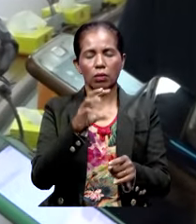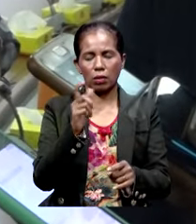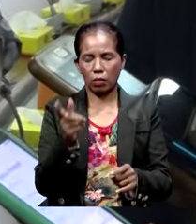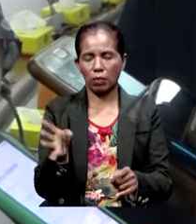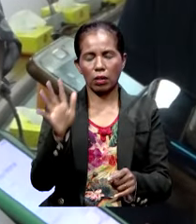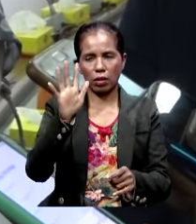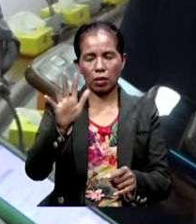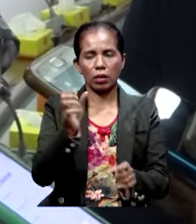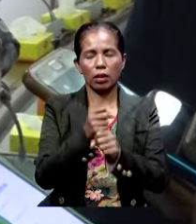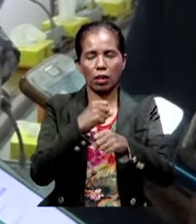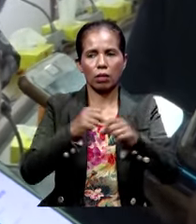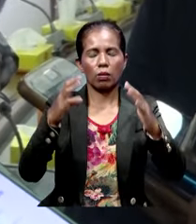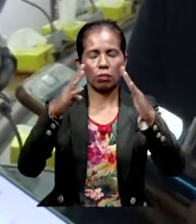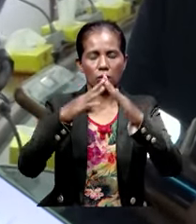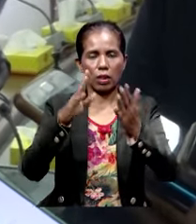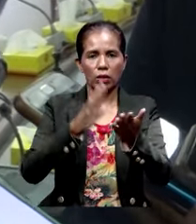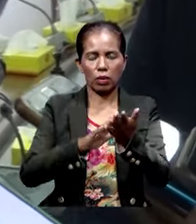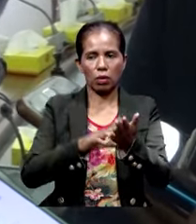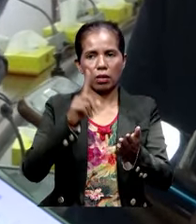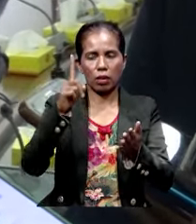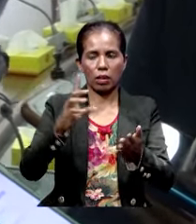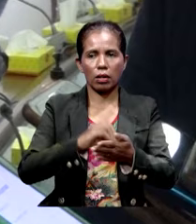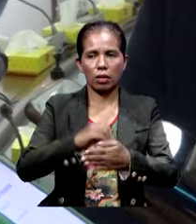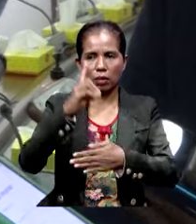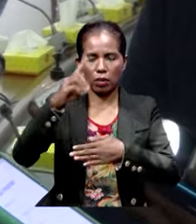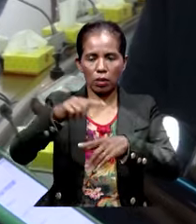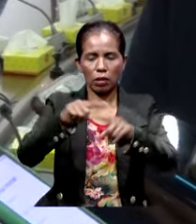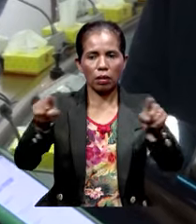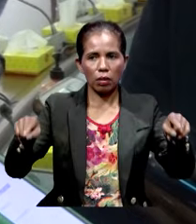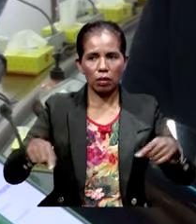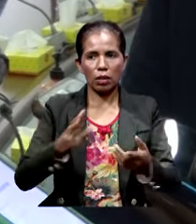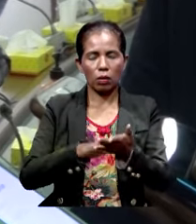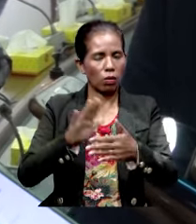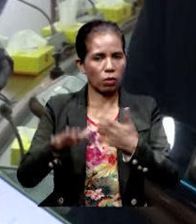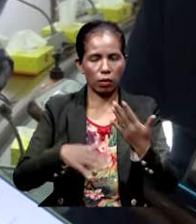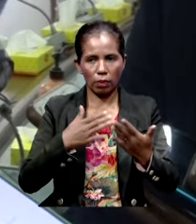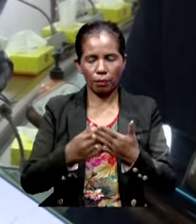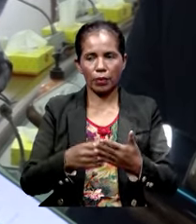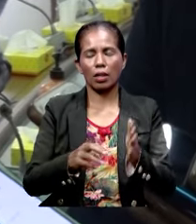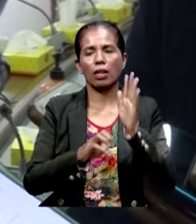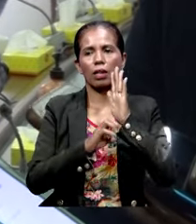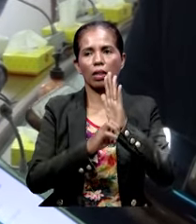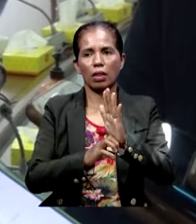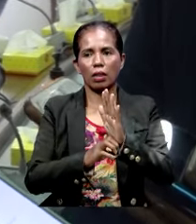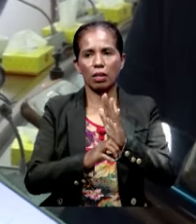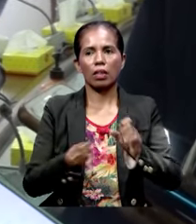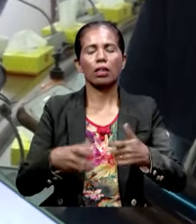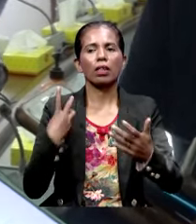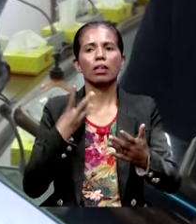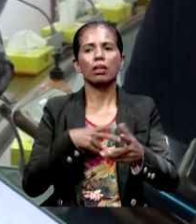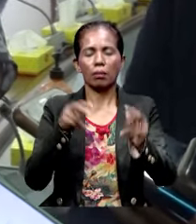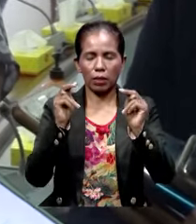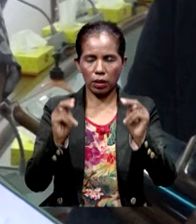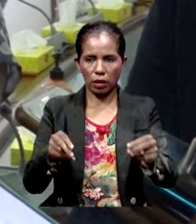2025, se halo conceito ira, mas desenvolve complexo escola ne bahut queiras. Por exemplo, salas de aula hiras, mas ita